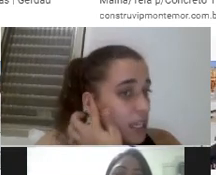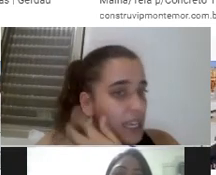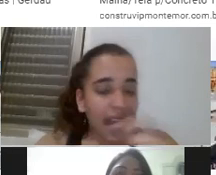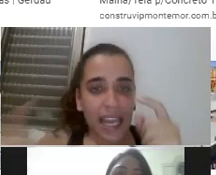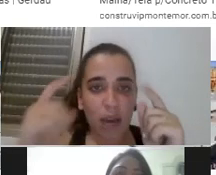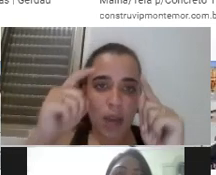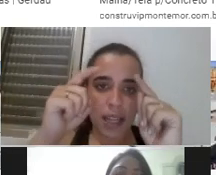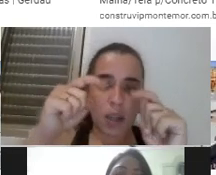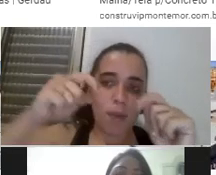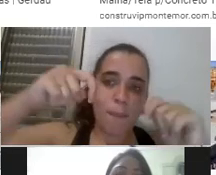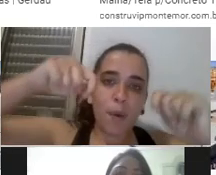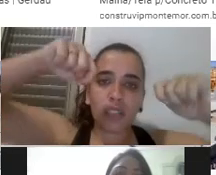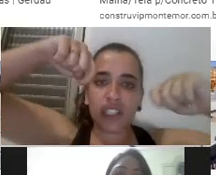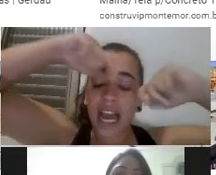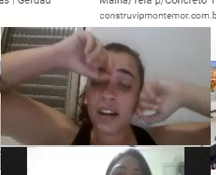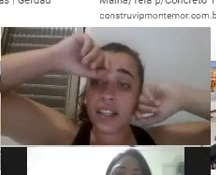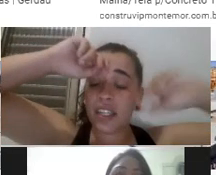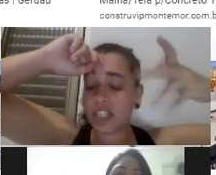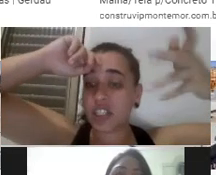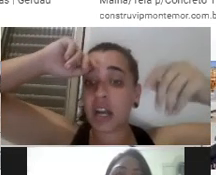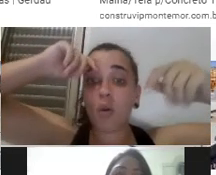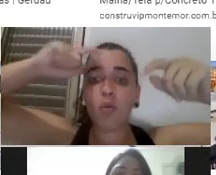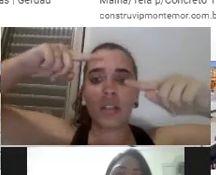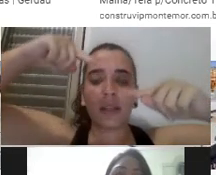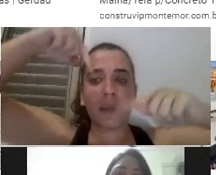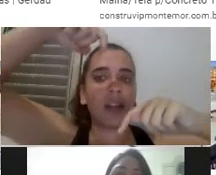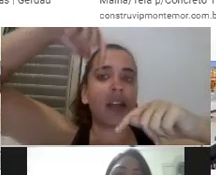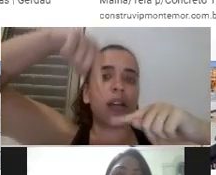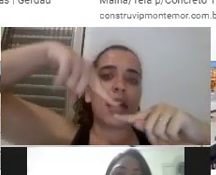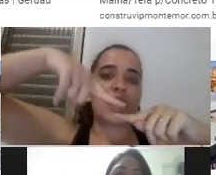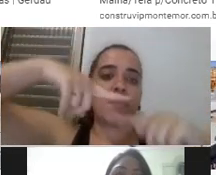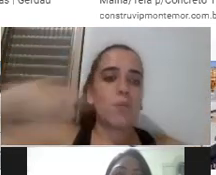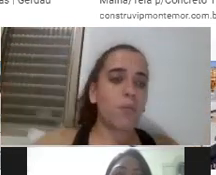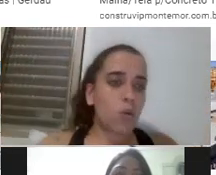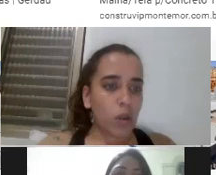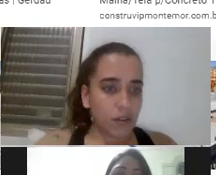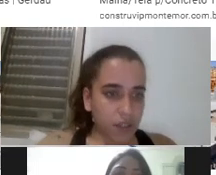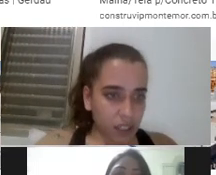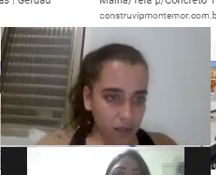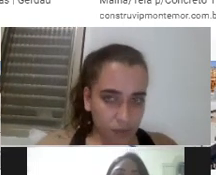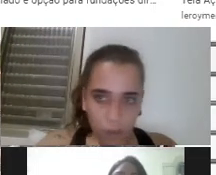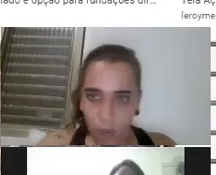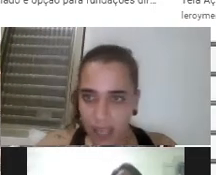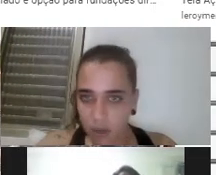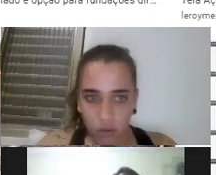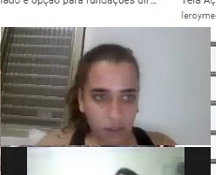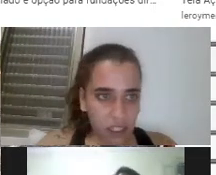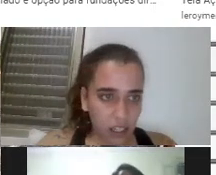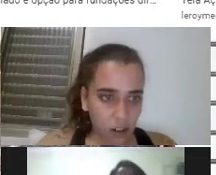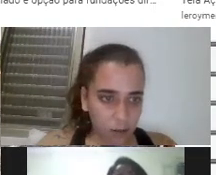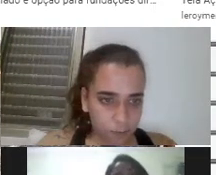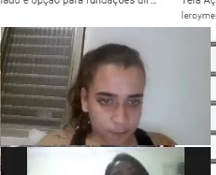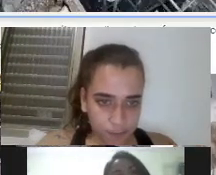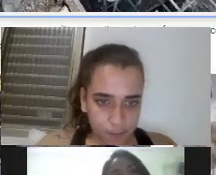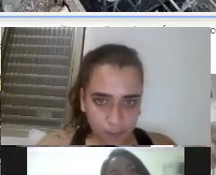mesmo. E aí ela tem uma ponta de arranque que a gente calcula também. É tipo uma curvinha. Tipo essa curva